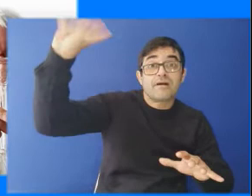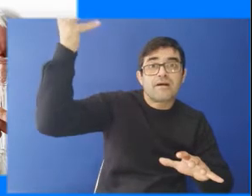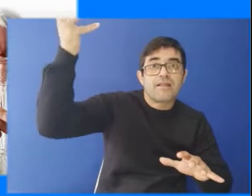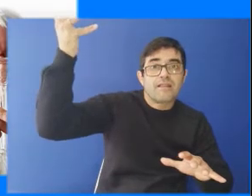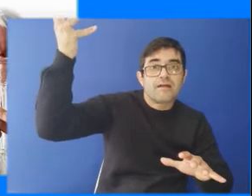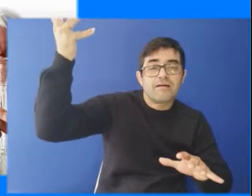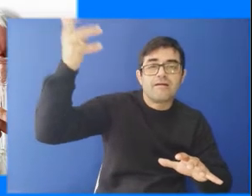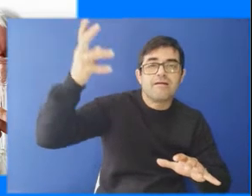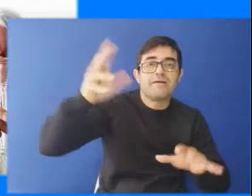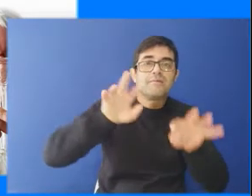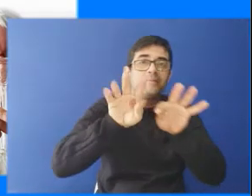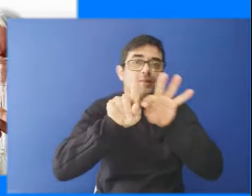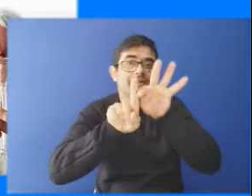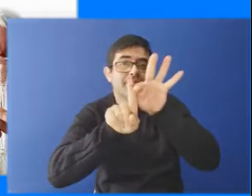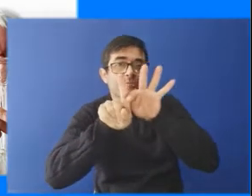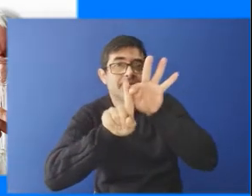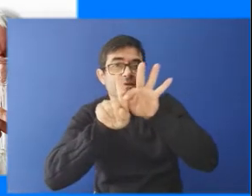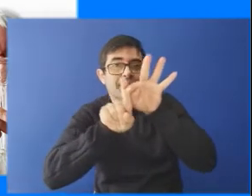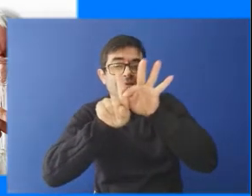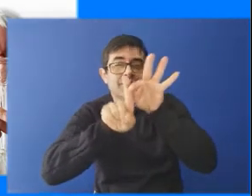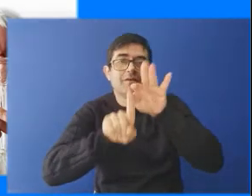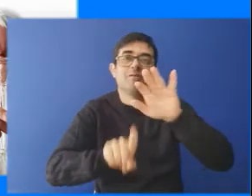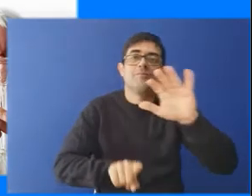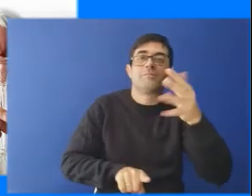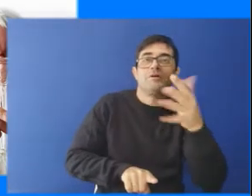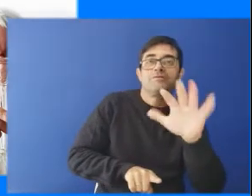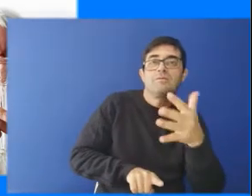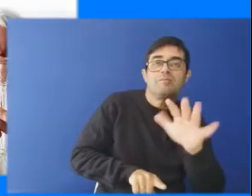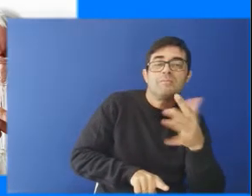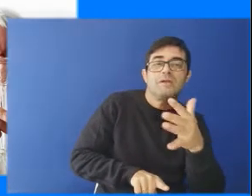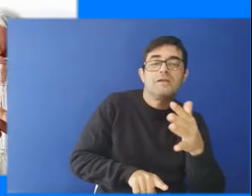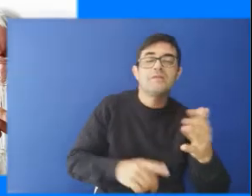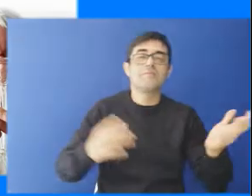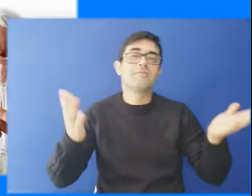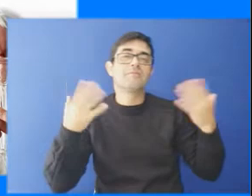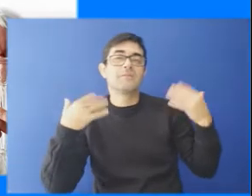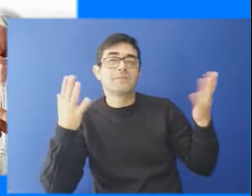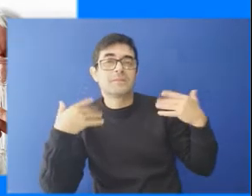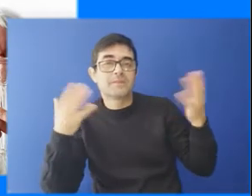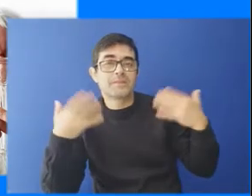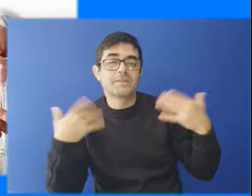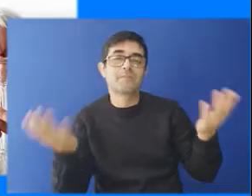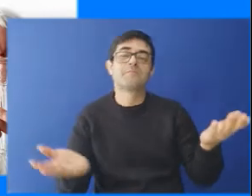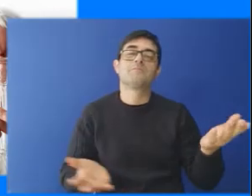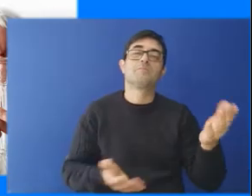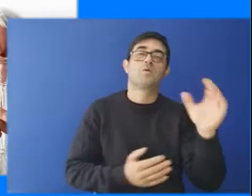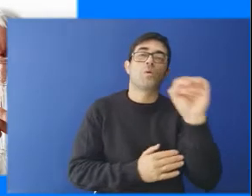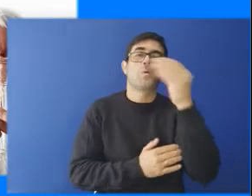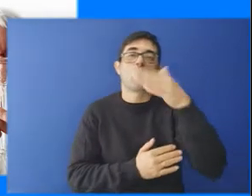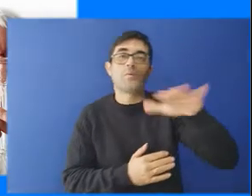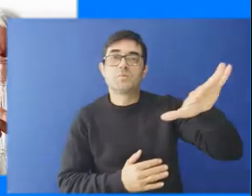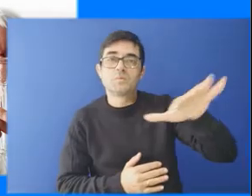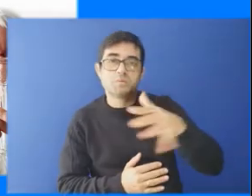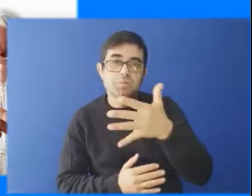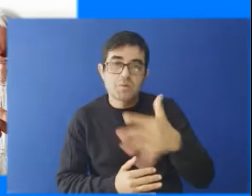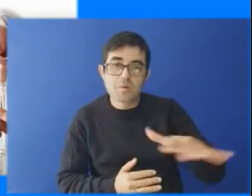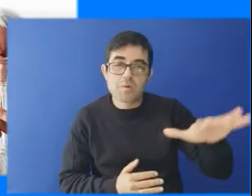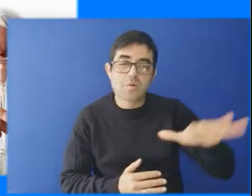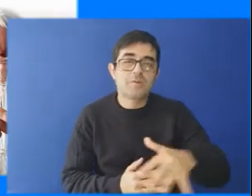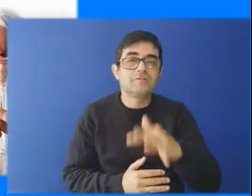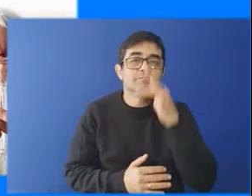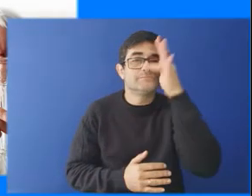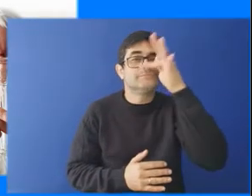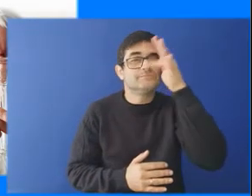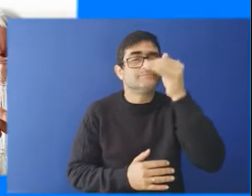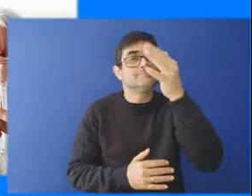claro, mudanças climáticas, né, com temperaturas variando, principalmente nas estações aí de primavera,